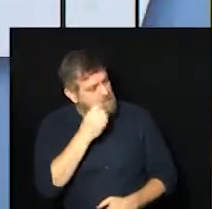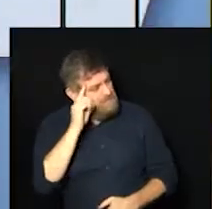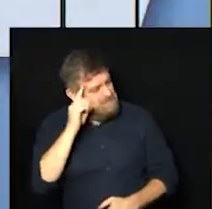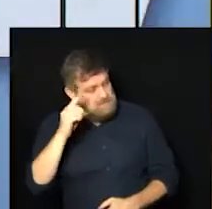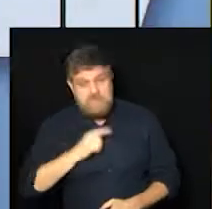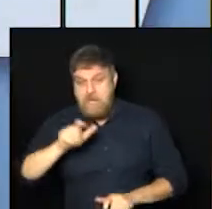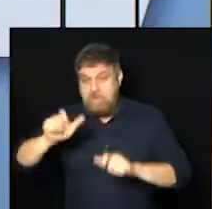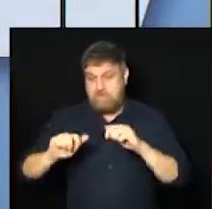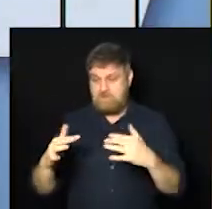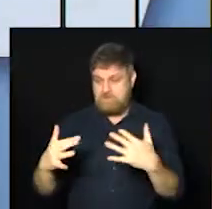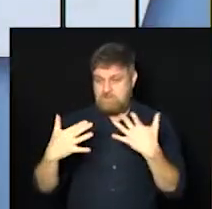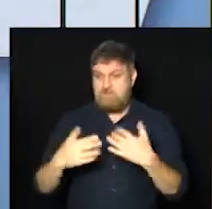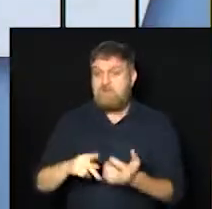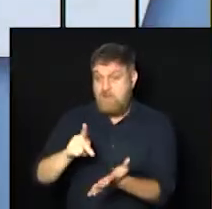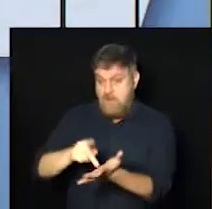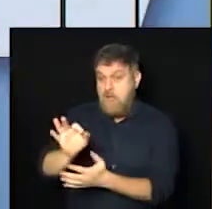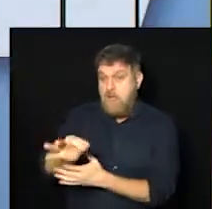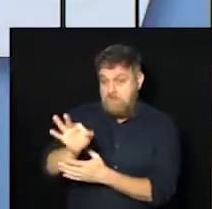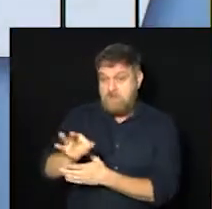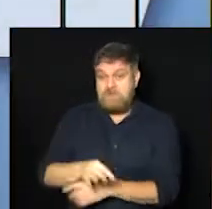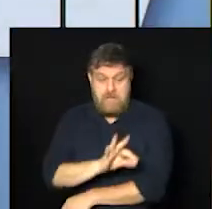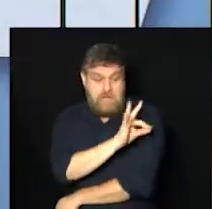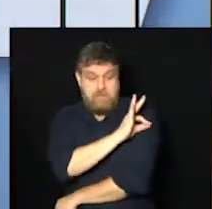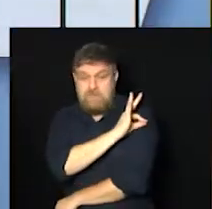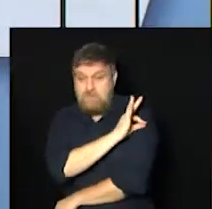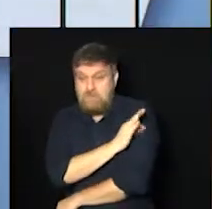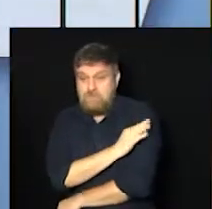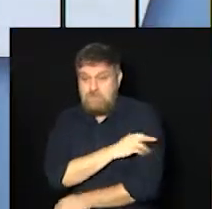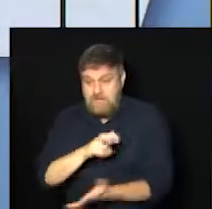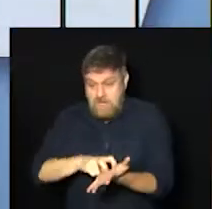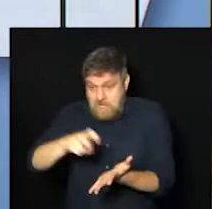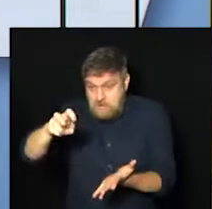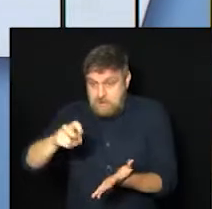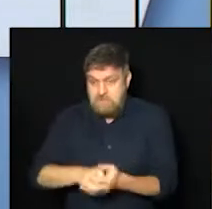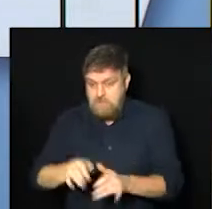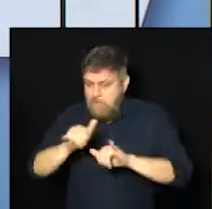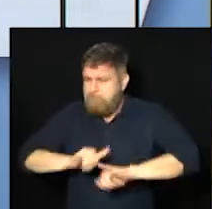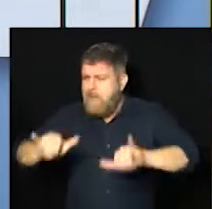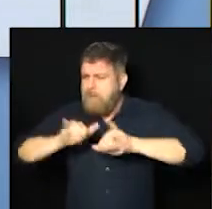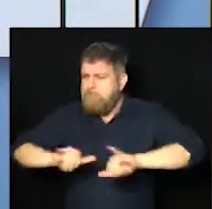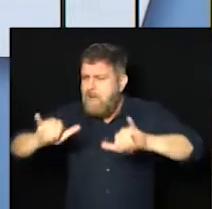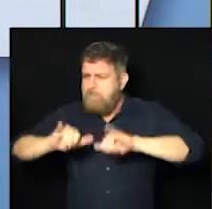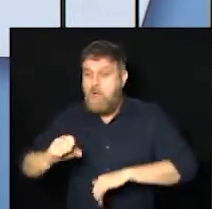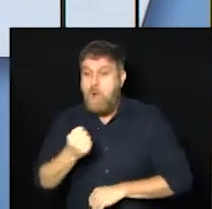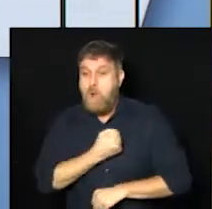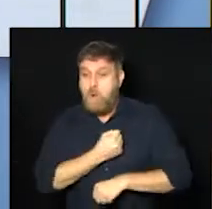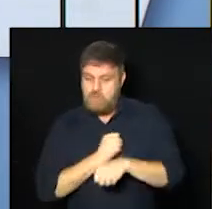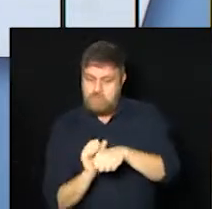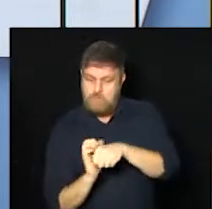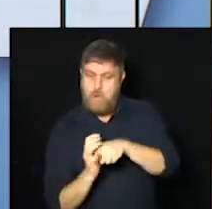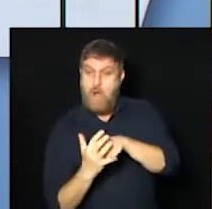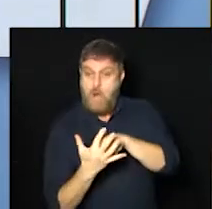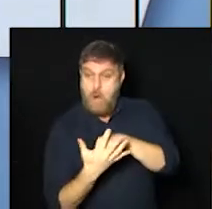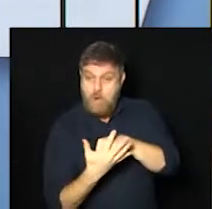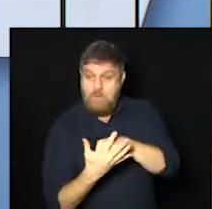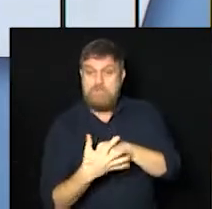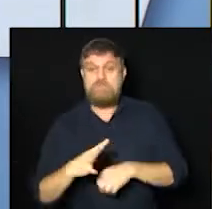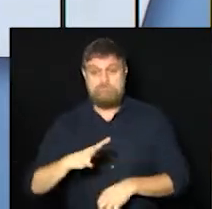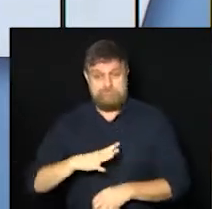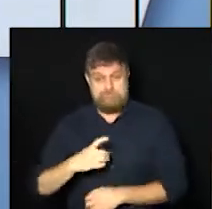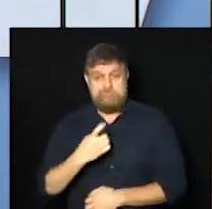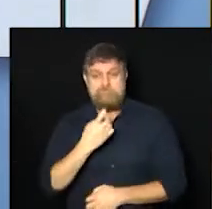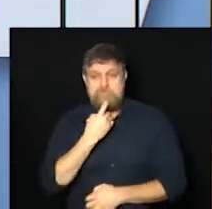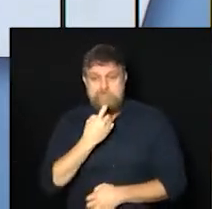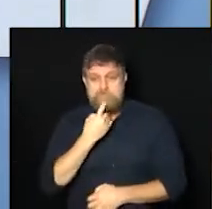nos assiste, isso mesmo, a Prefeitura já hoje cedo divulgou os dados atualizados da Covid-19 aqui no município